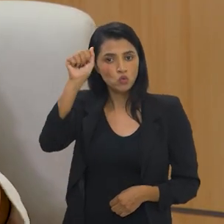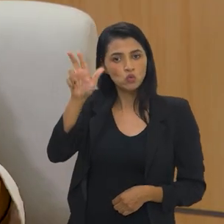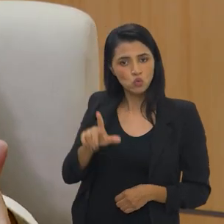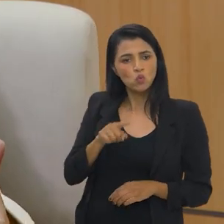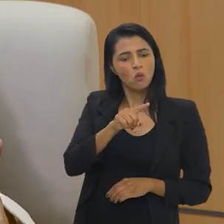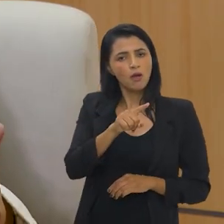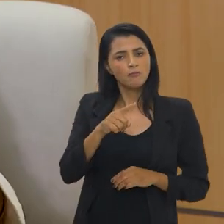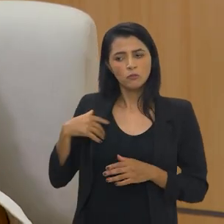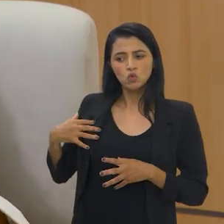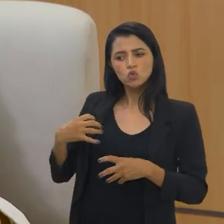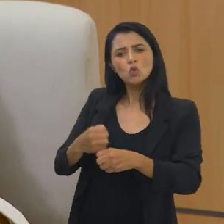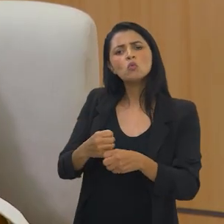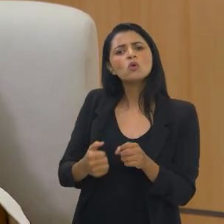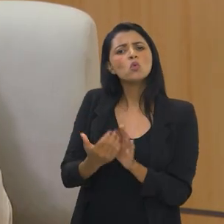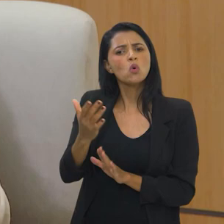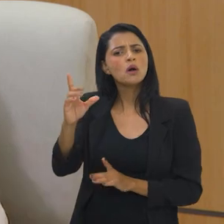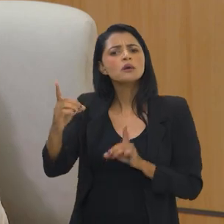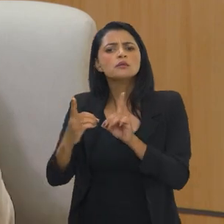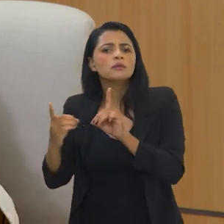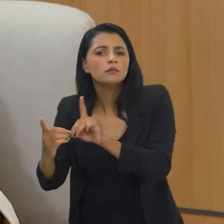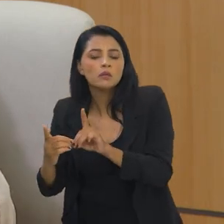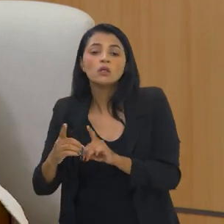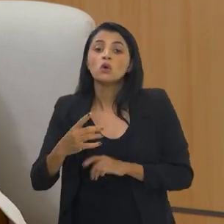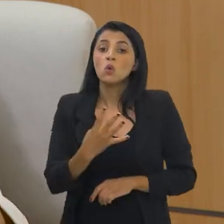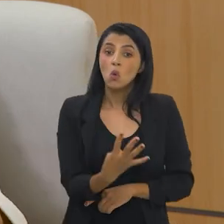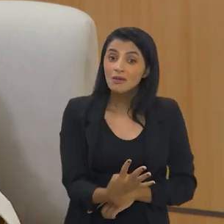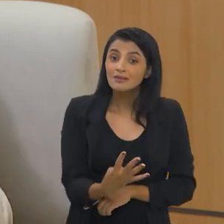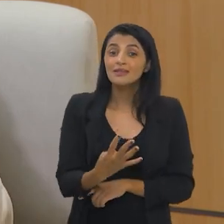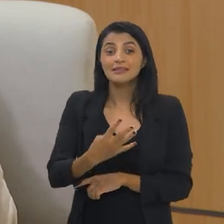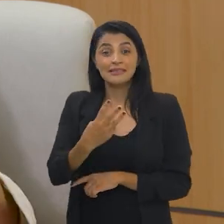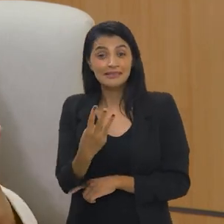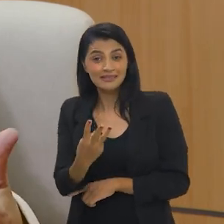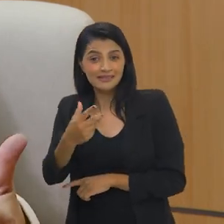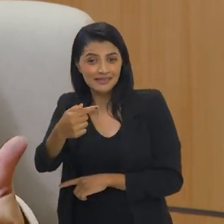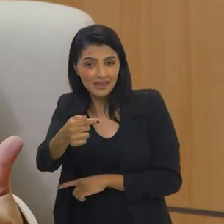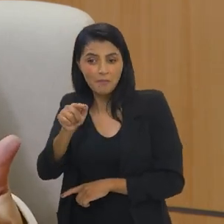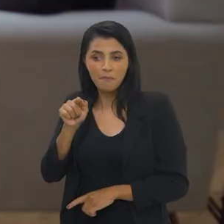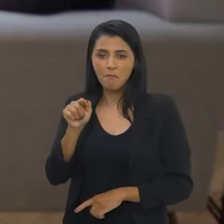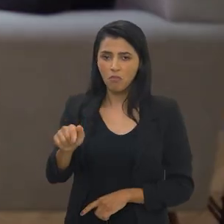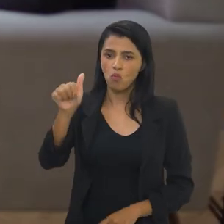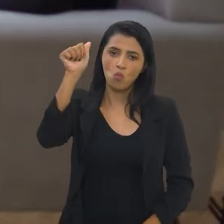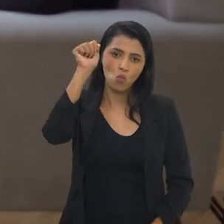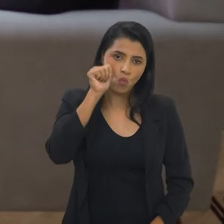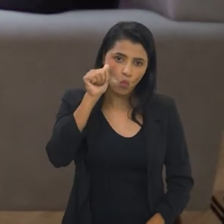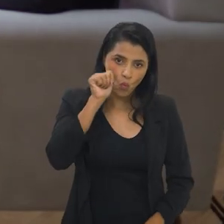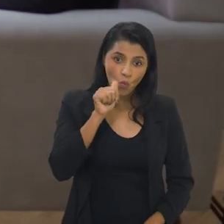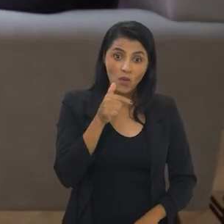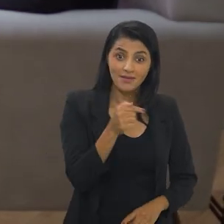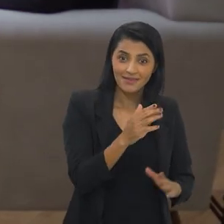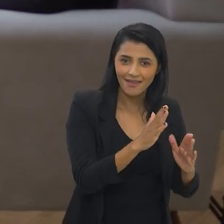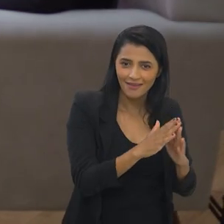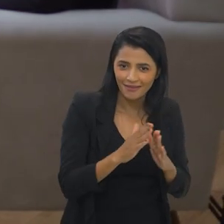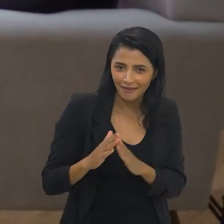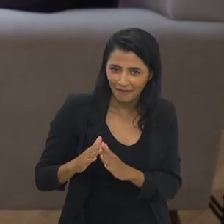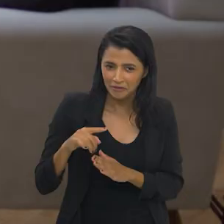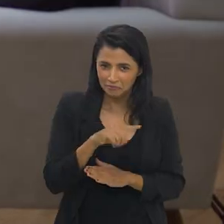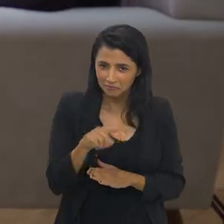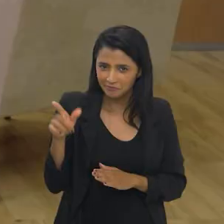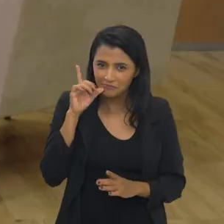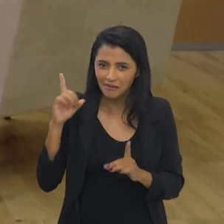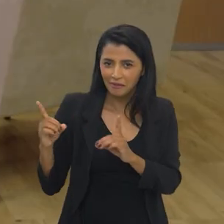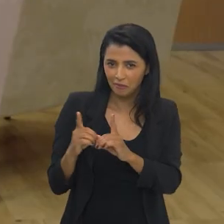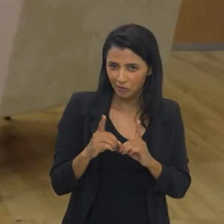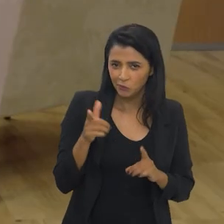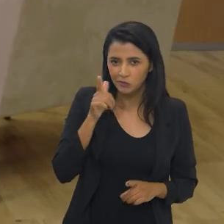nós já atendemos lá para cá 437 mil mulheres na série em Sete Casas da mulher